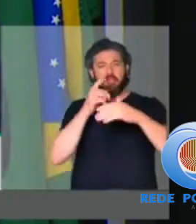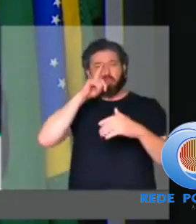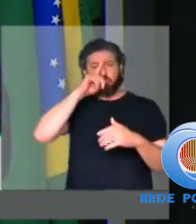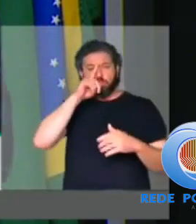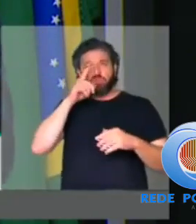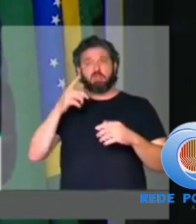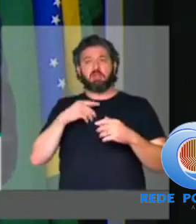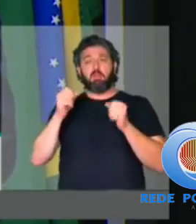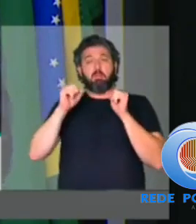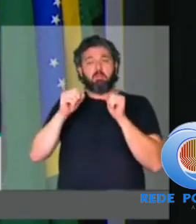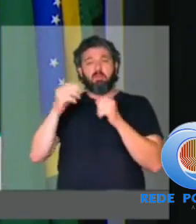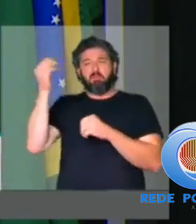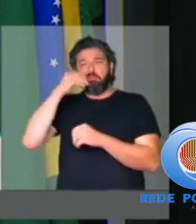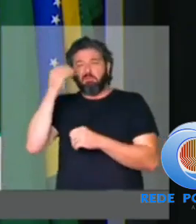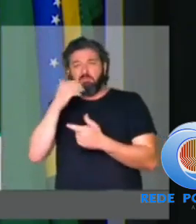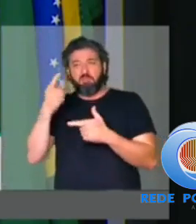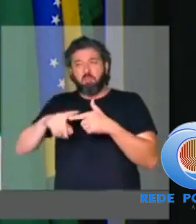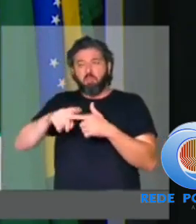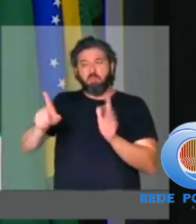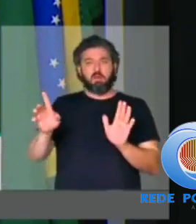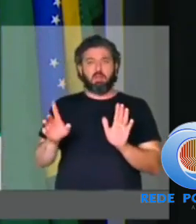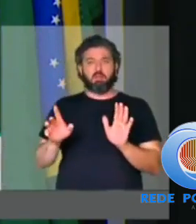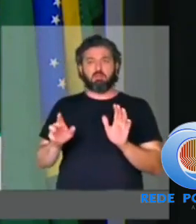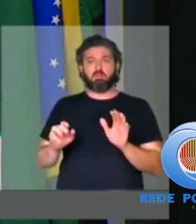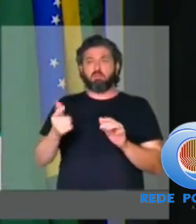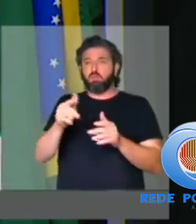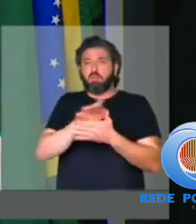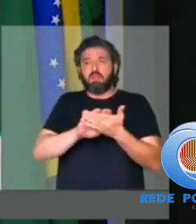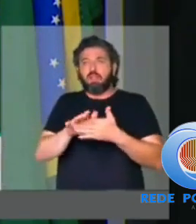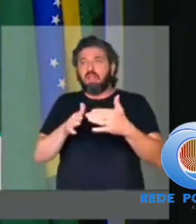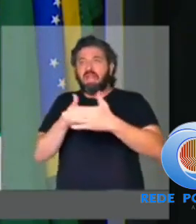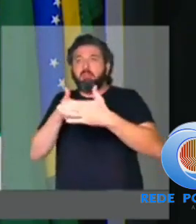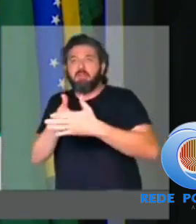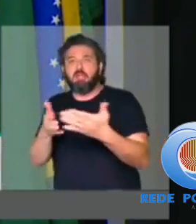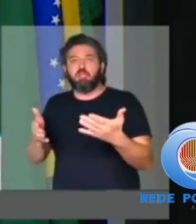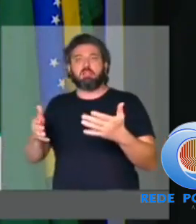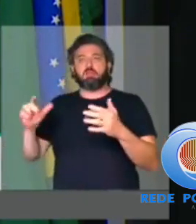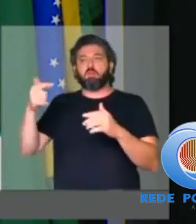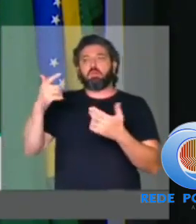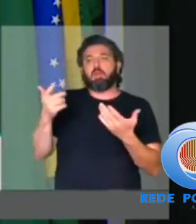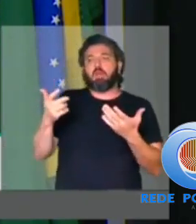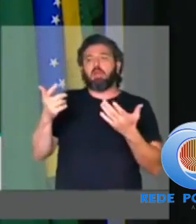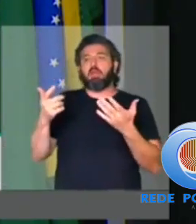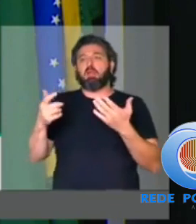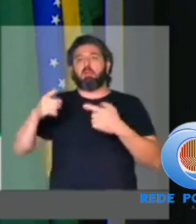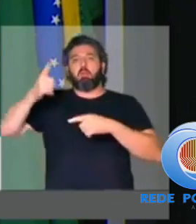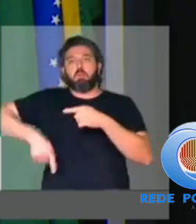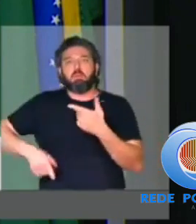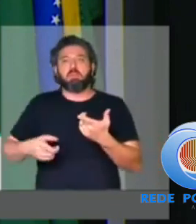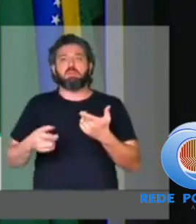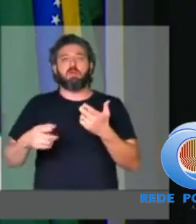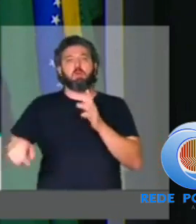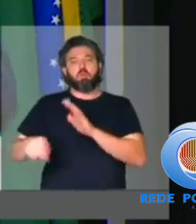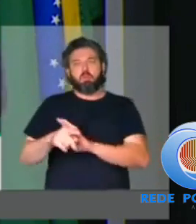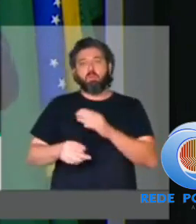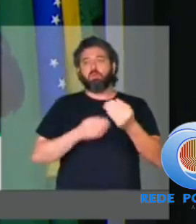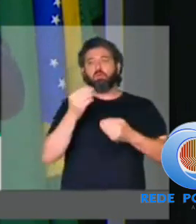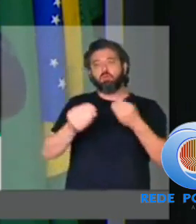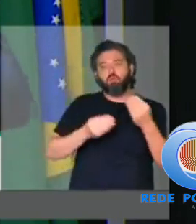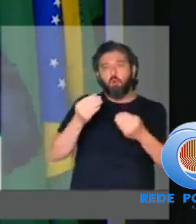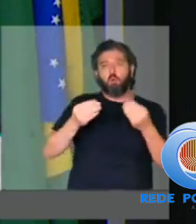potencial ofensivo, que não contém limites, que não contém vedações com relação